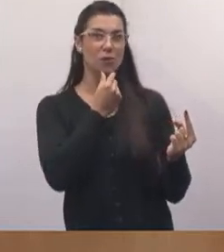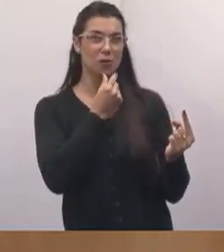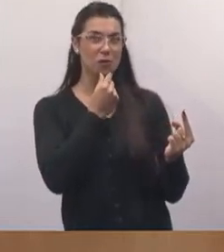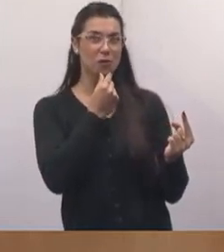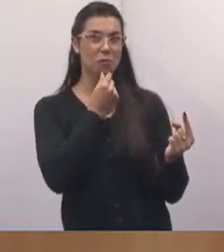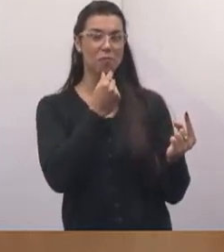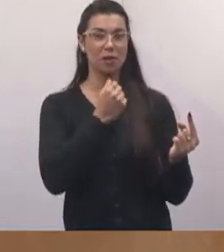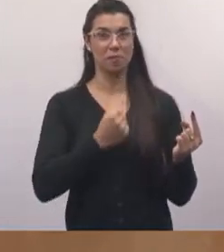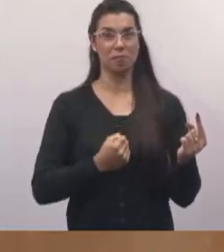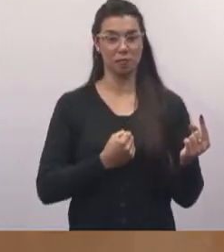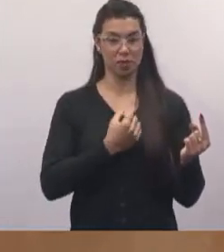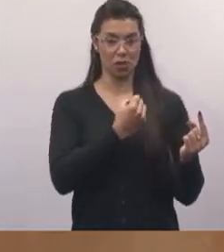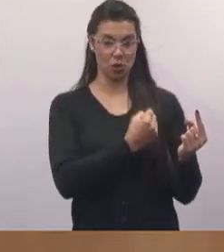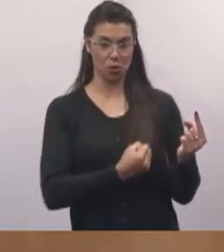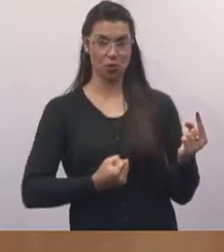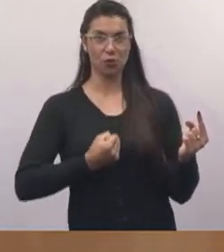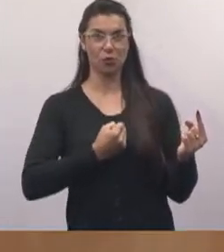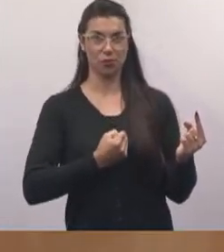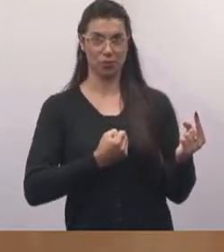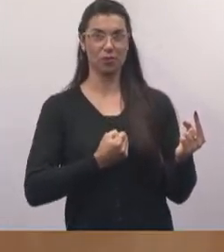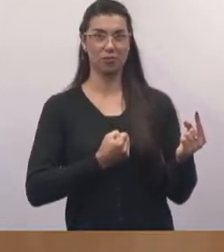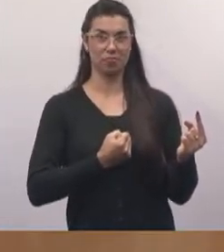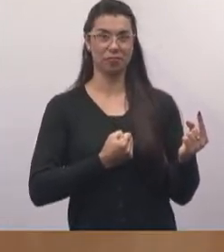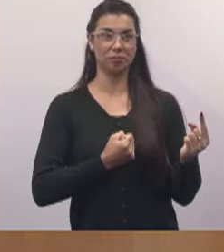Jesus amava,